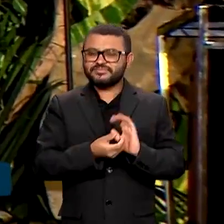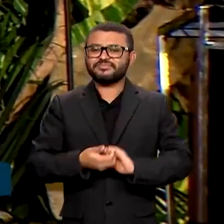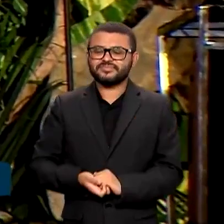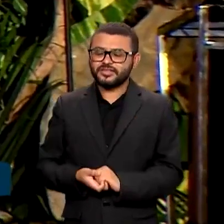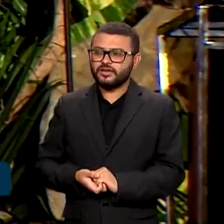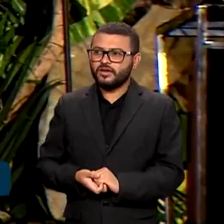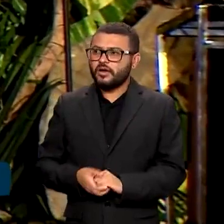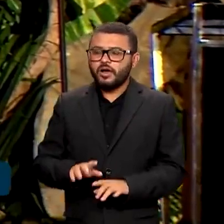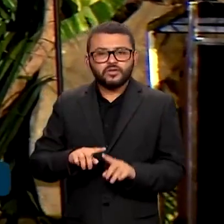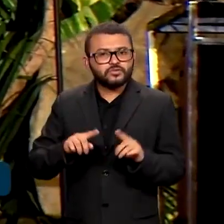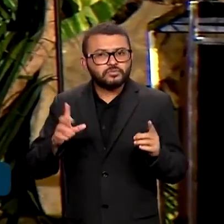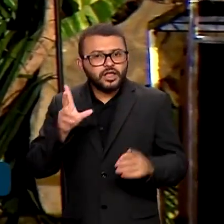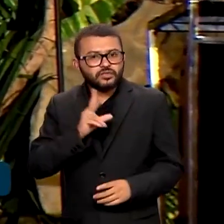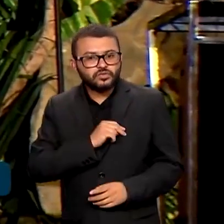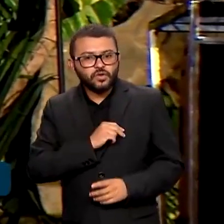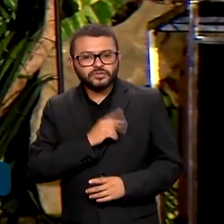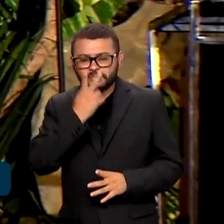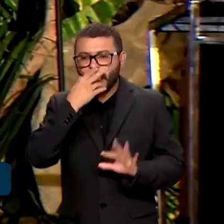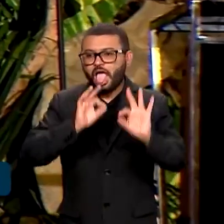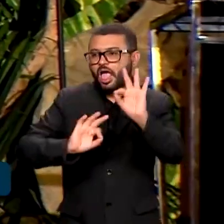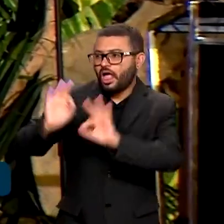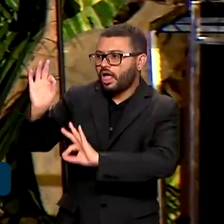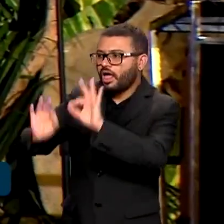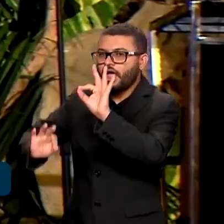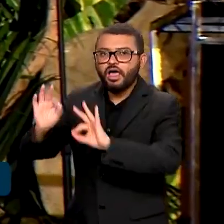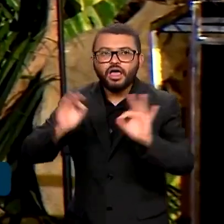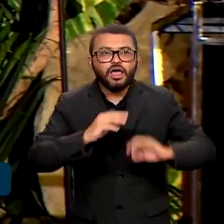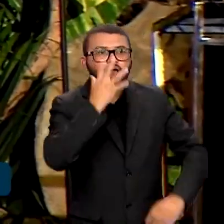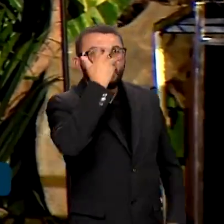Aí ele disse, mas está muito sofisticado.